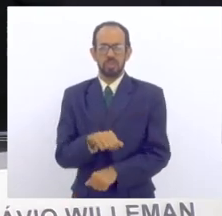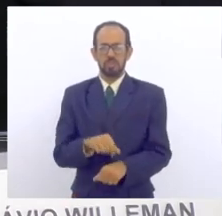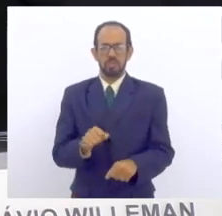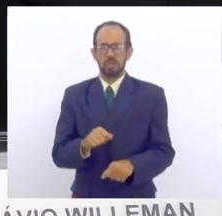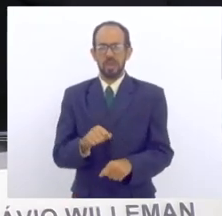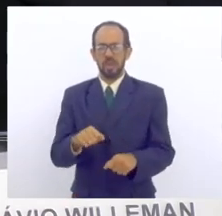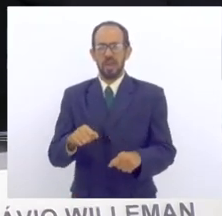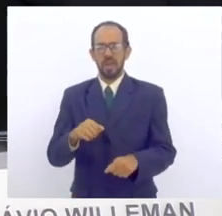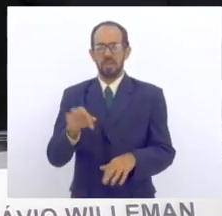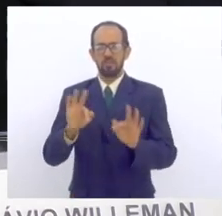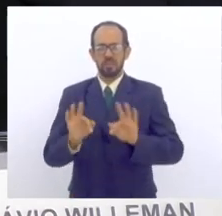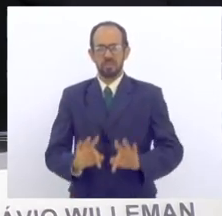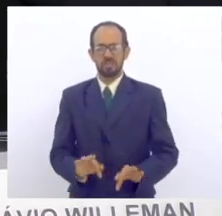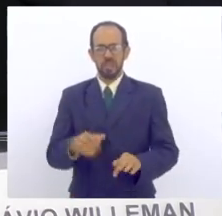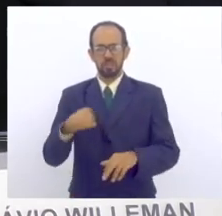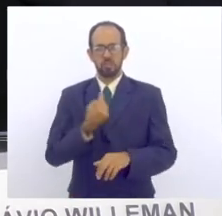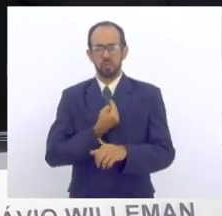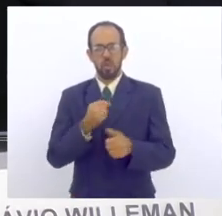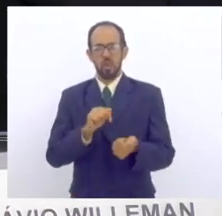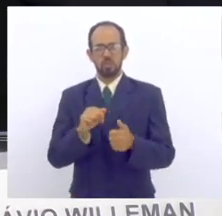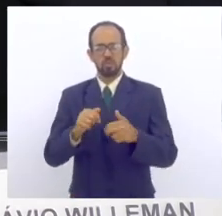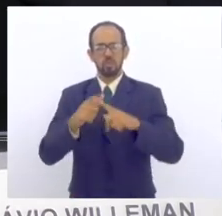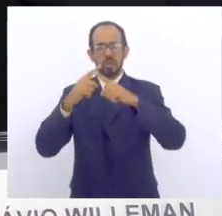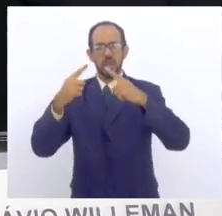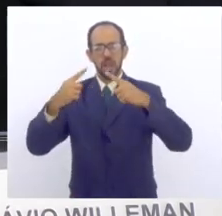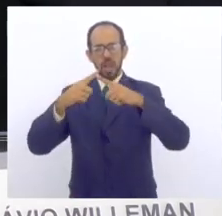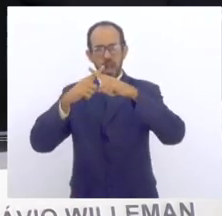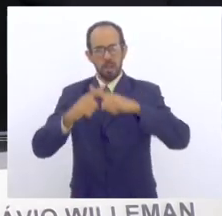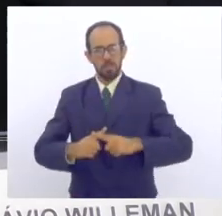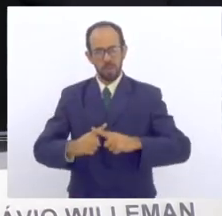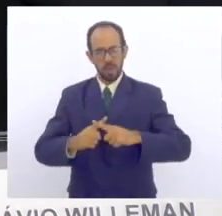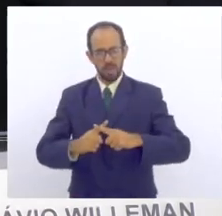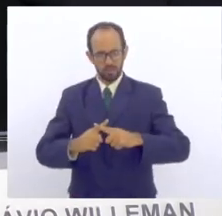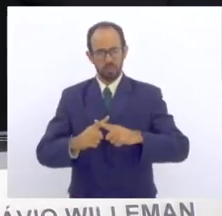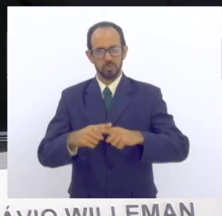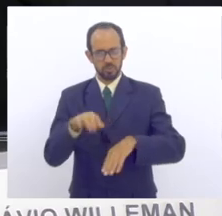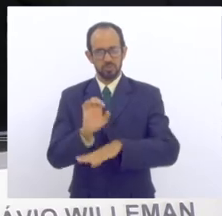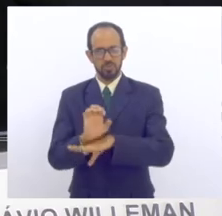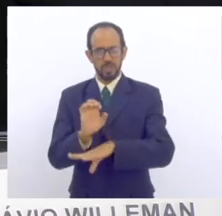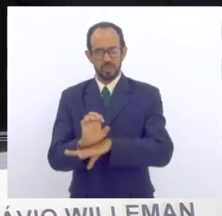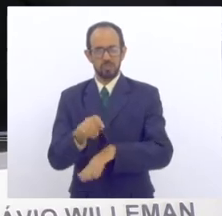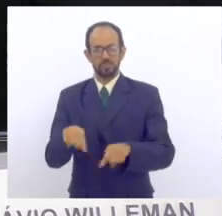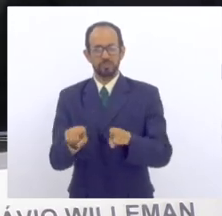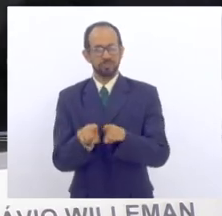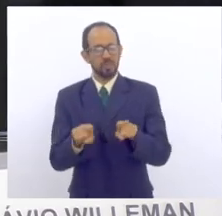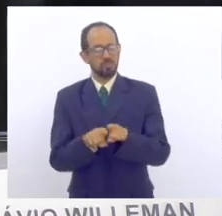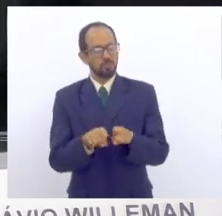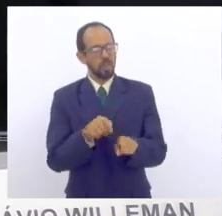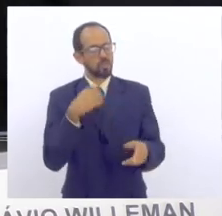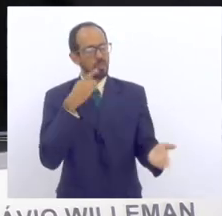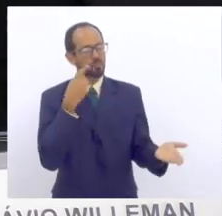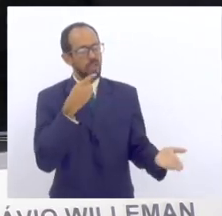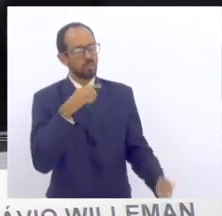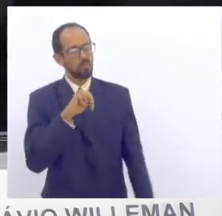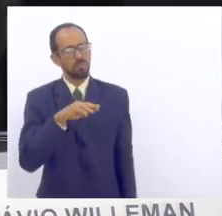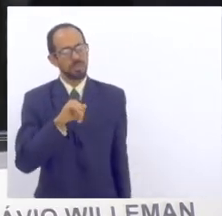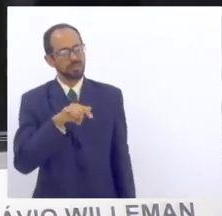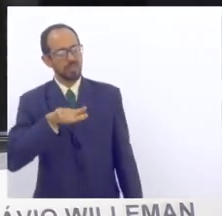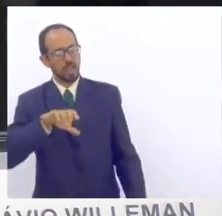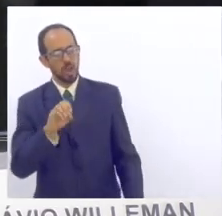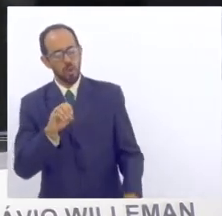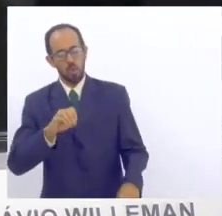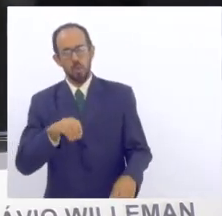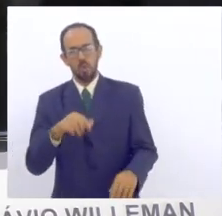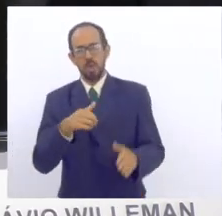campeonato estadual e tantos outros campeonatos cumprimentar aqui o deputado Marcelo Calheiros deputado federal representando